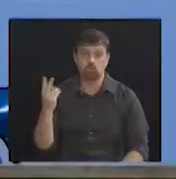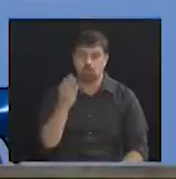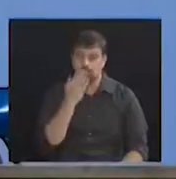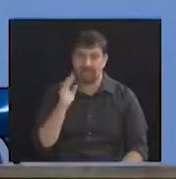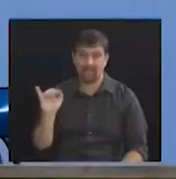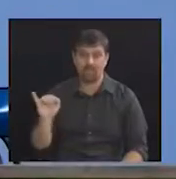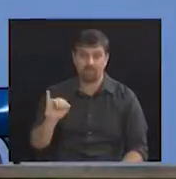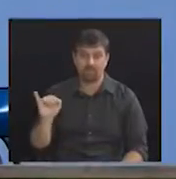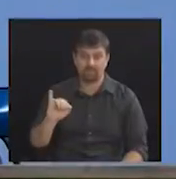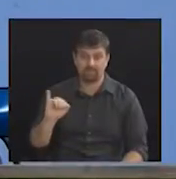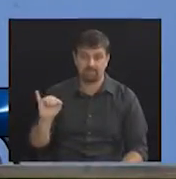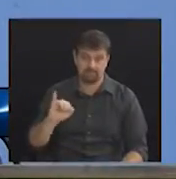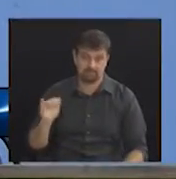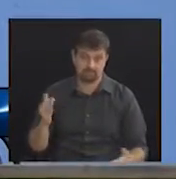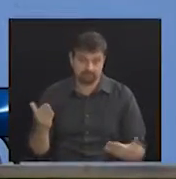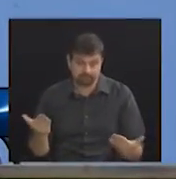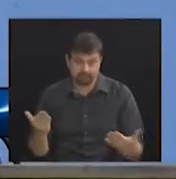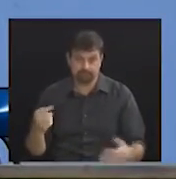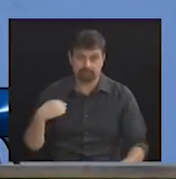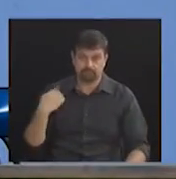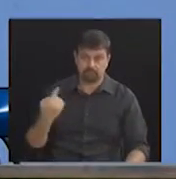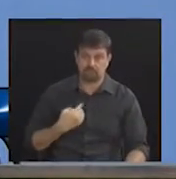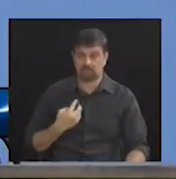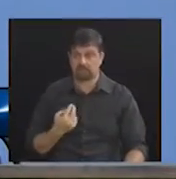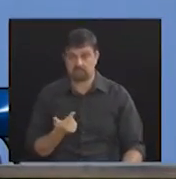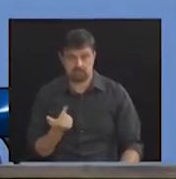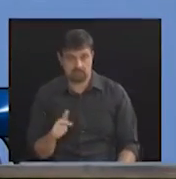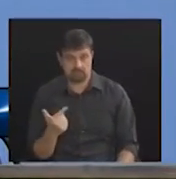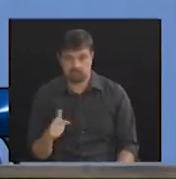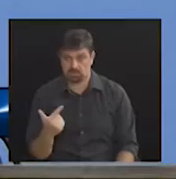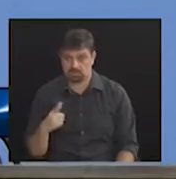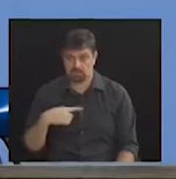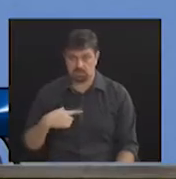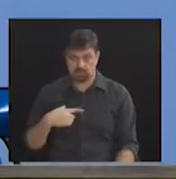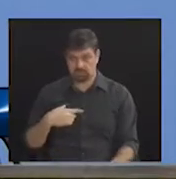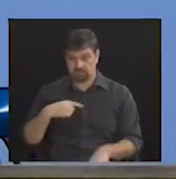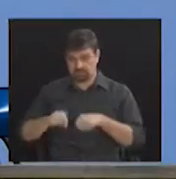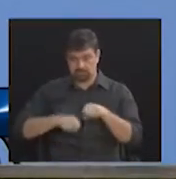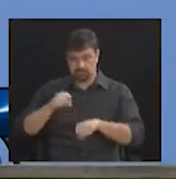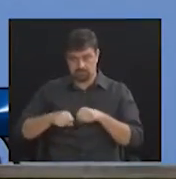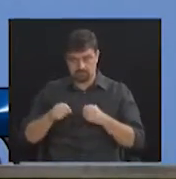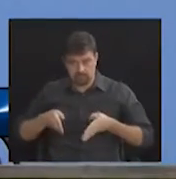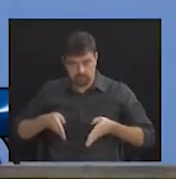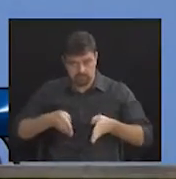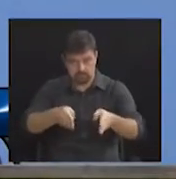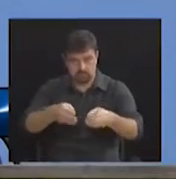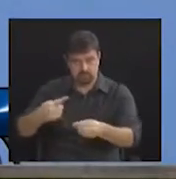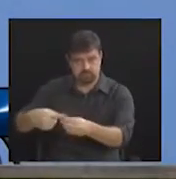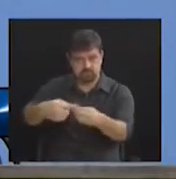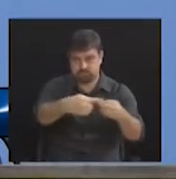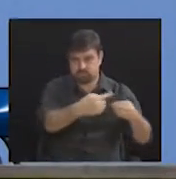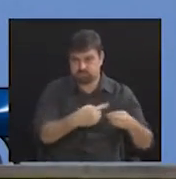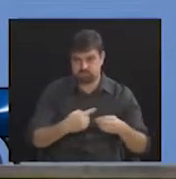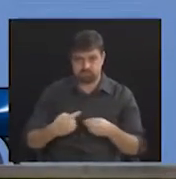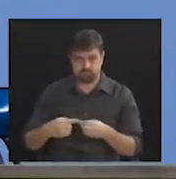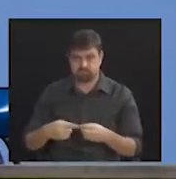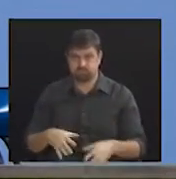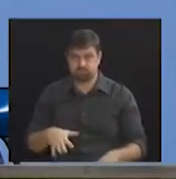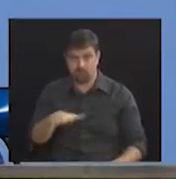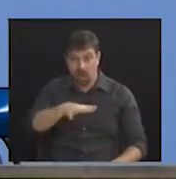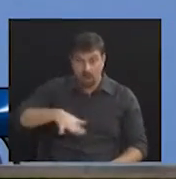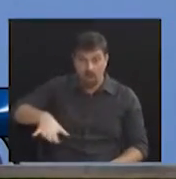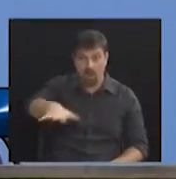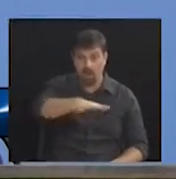exemplo. A gente não tem a continuidade de um trajeto de ciclovia que permita ao cidadão, por exemplo, que deseja locomover-se